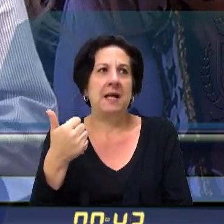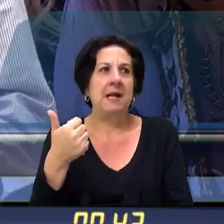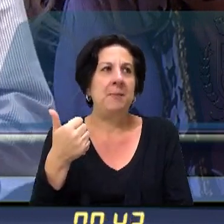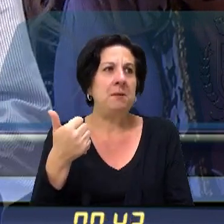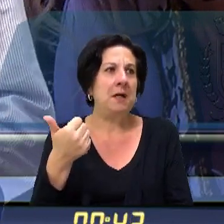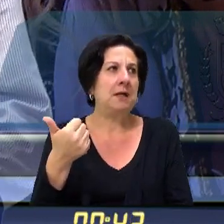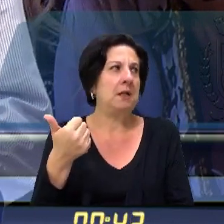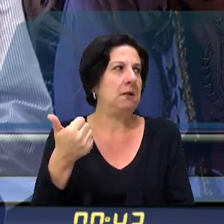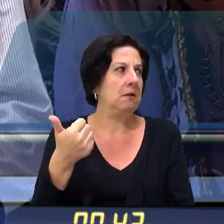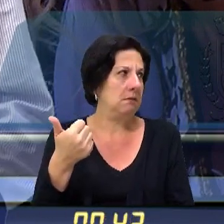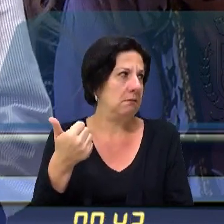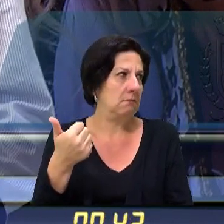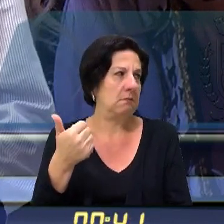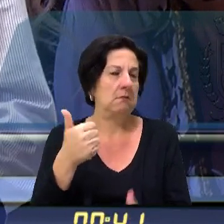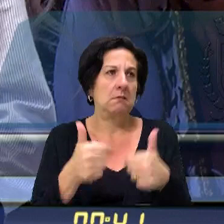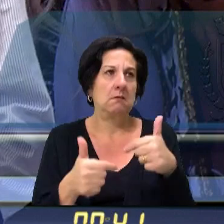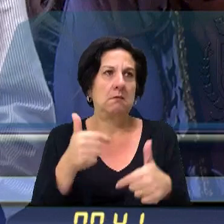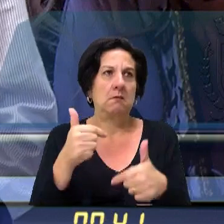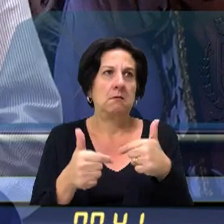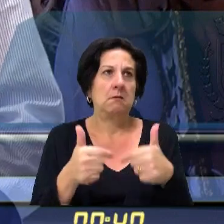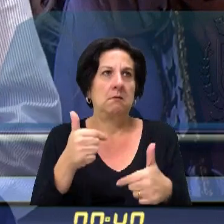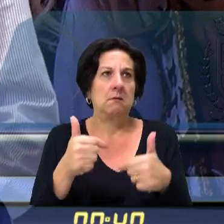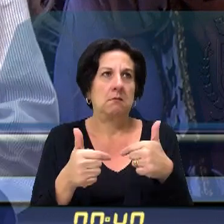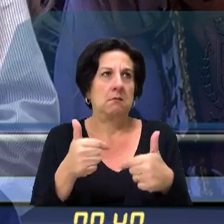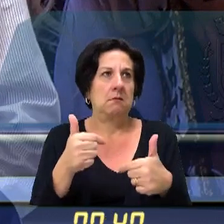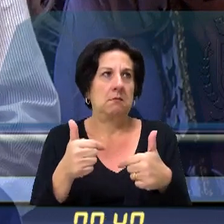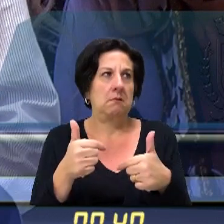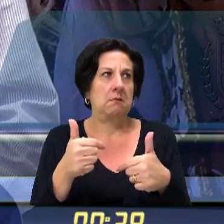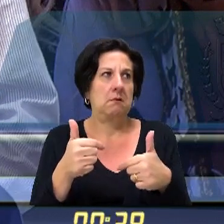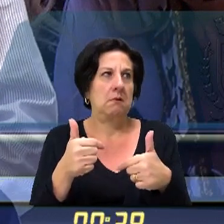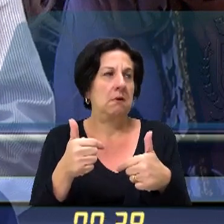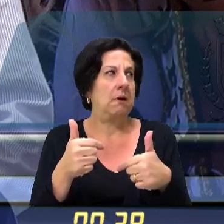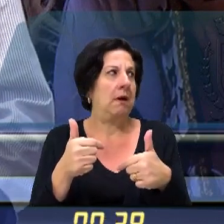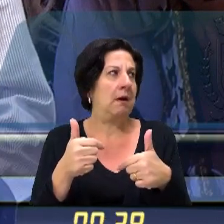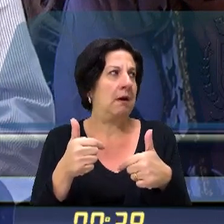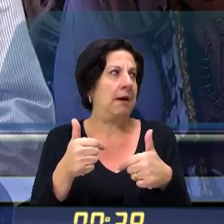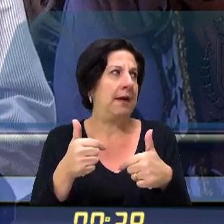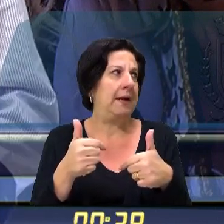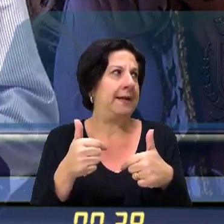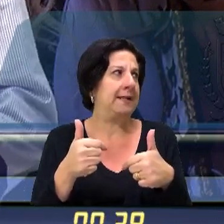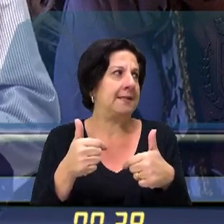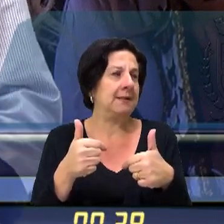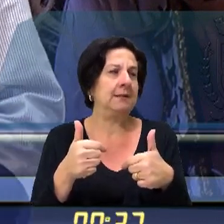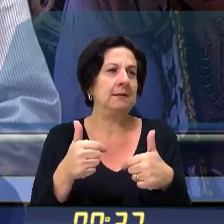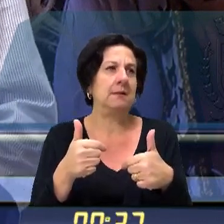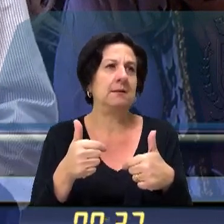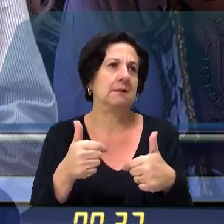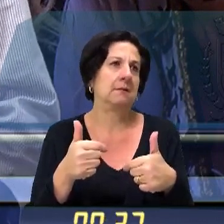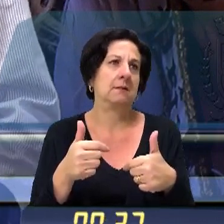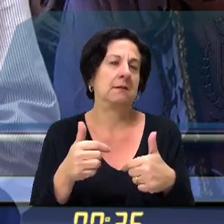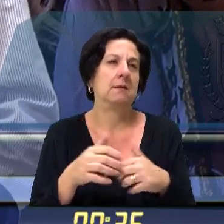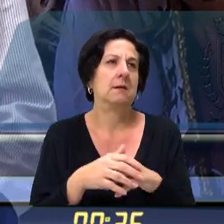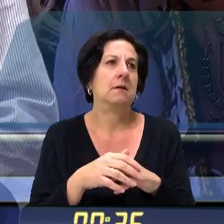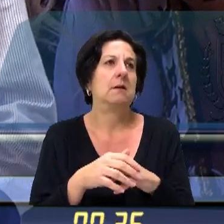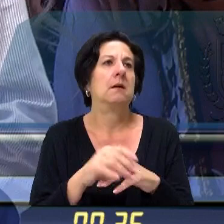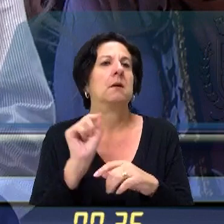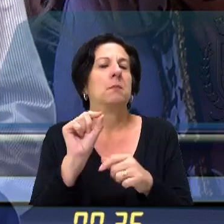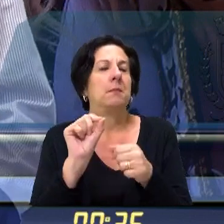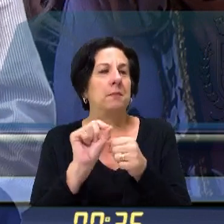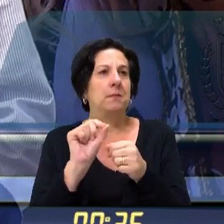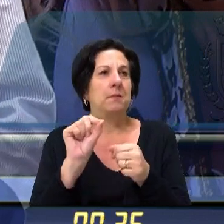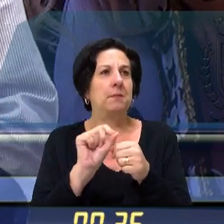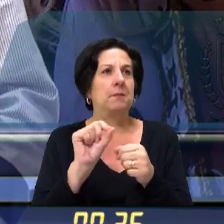vê o trabalho, a dedicação dessas pessoas que se dedicam voluntariamente e estão ali trabalhando para